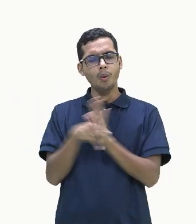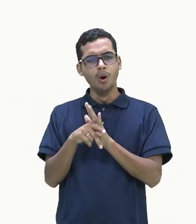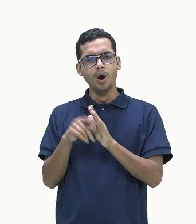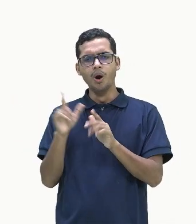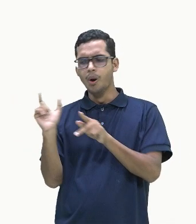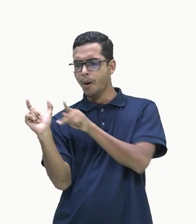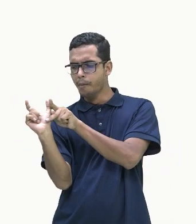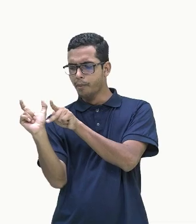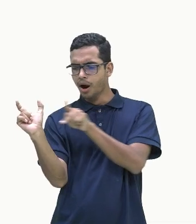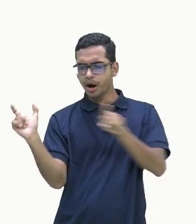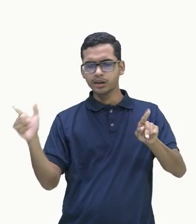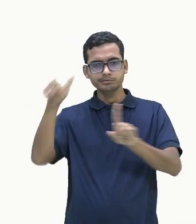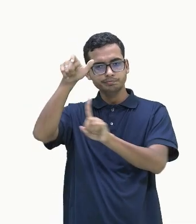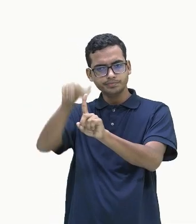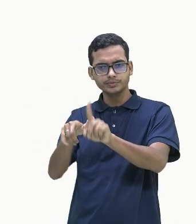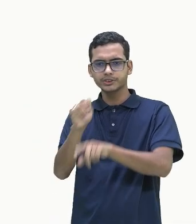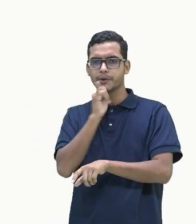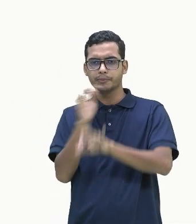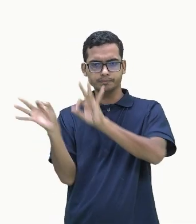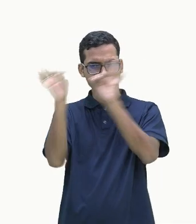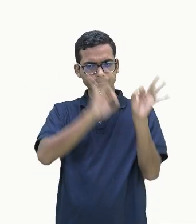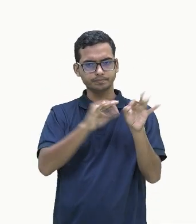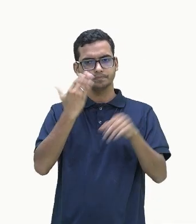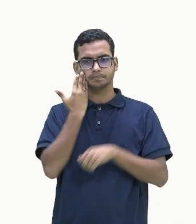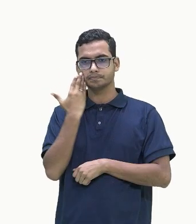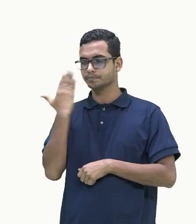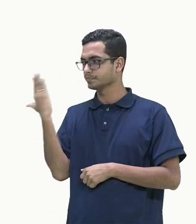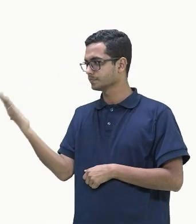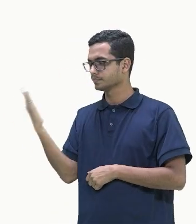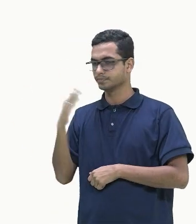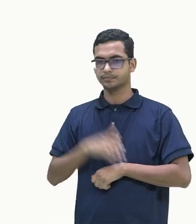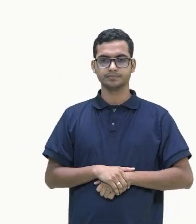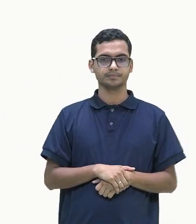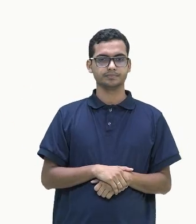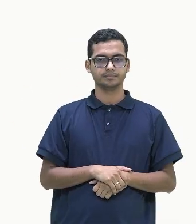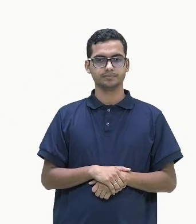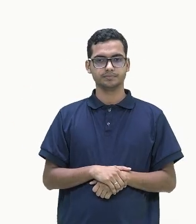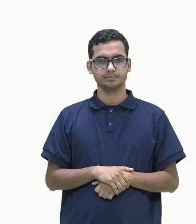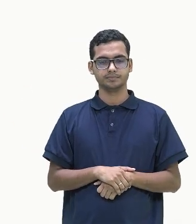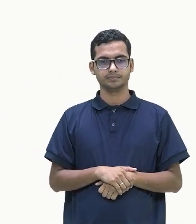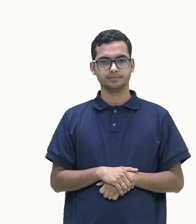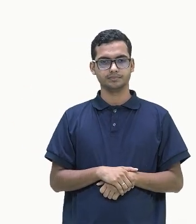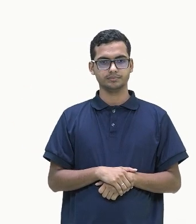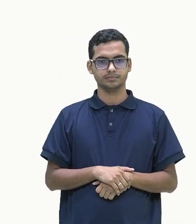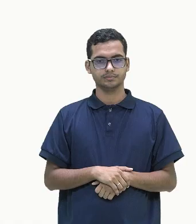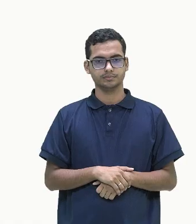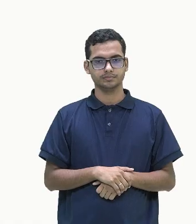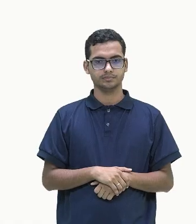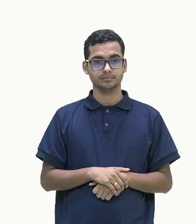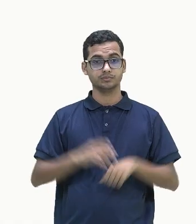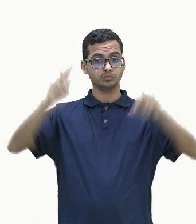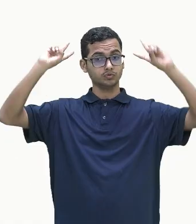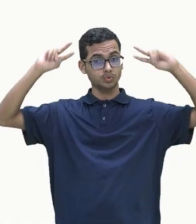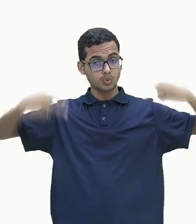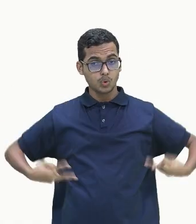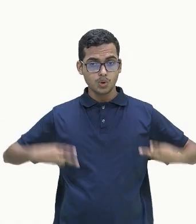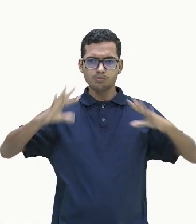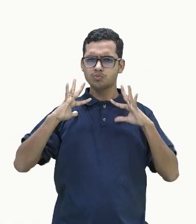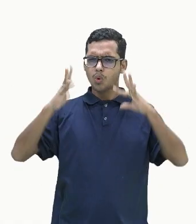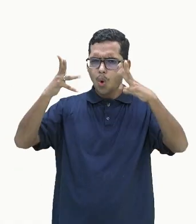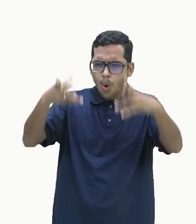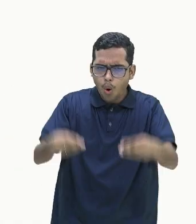nosso exemplo, acompanhem, olhem só. Exemplo, por favor. Todos os seres humanos são dotados